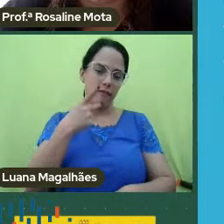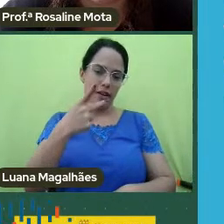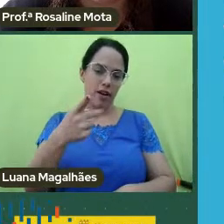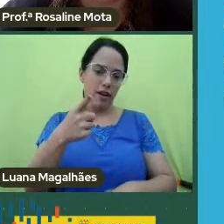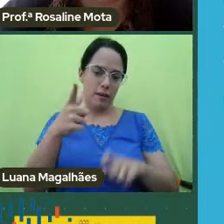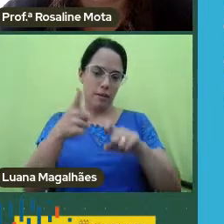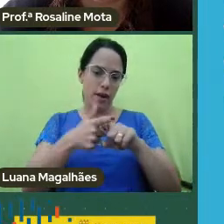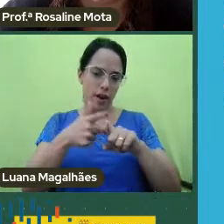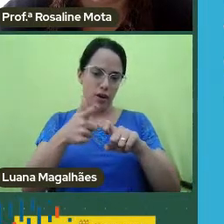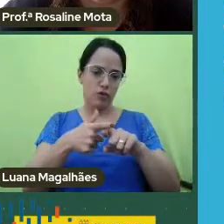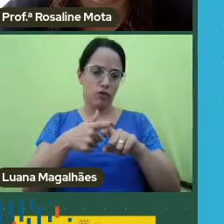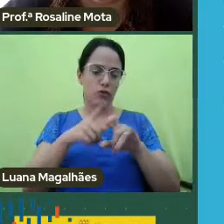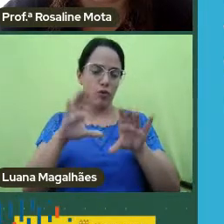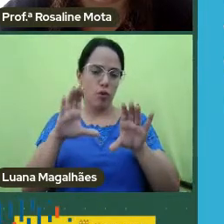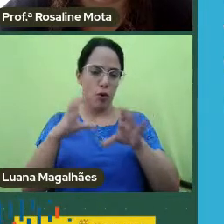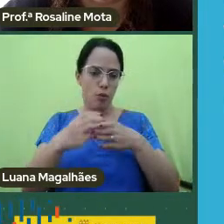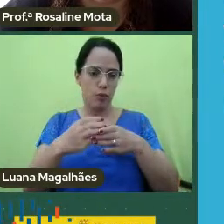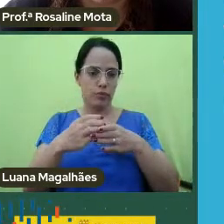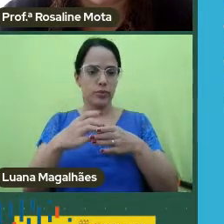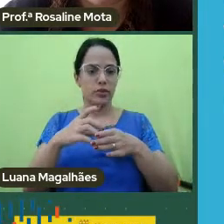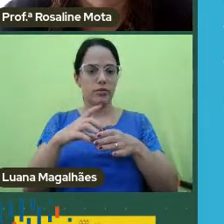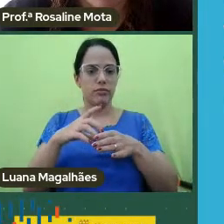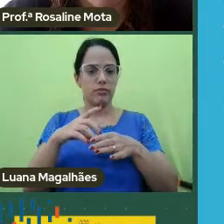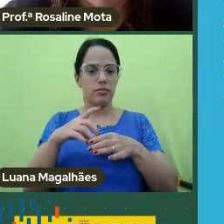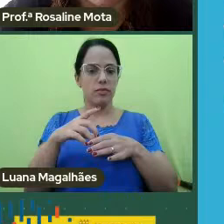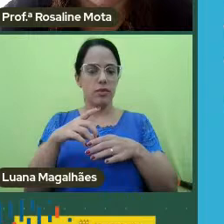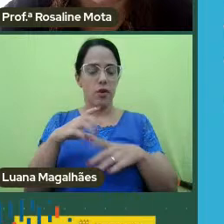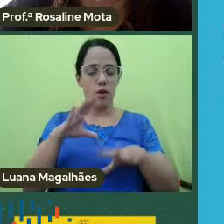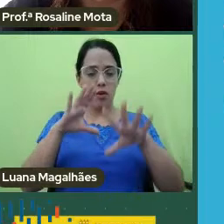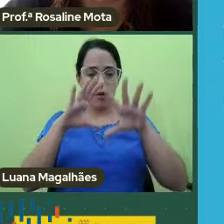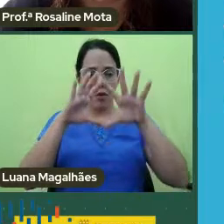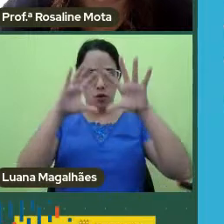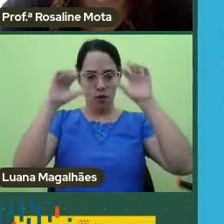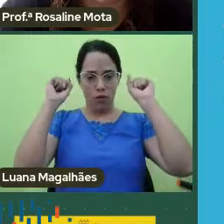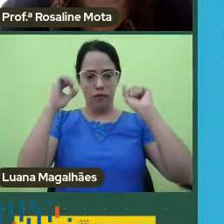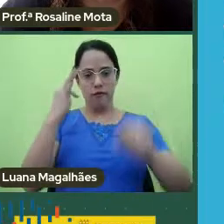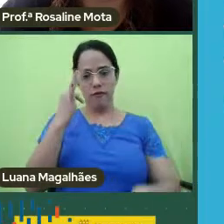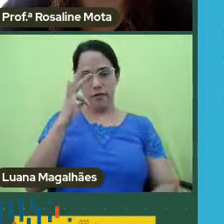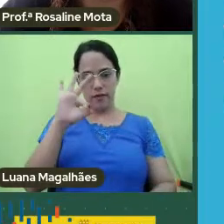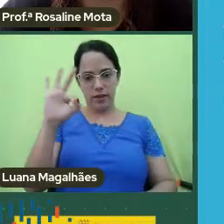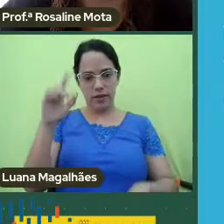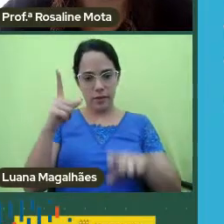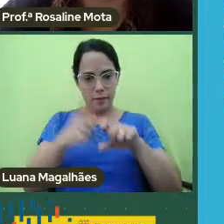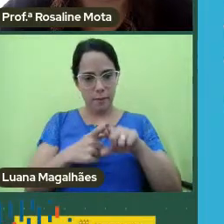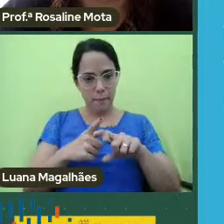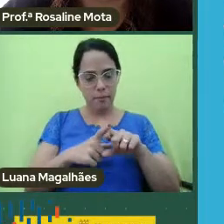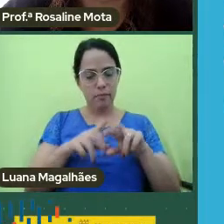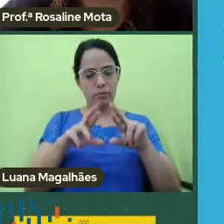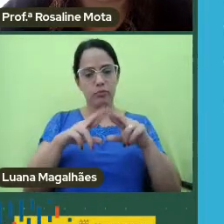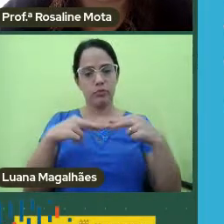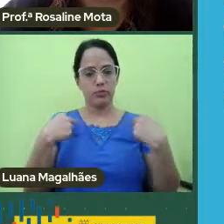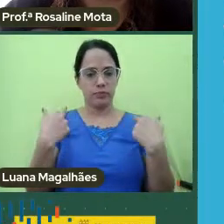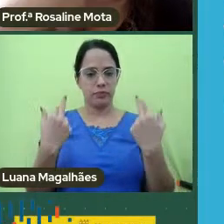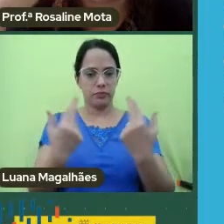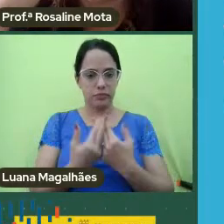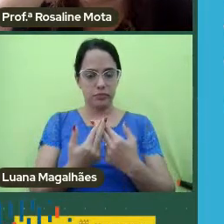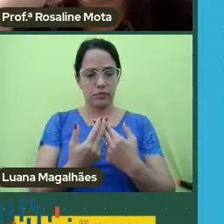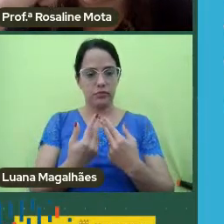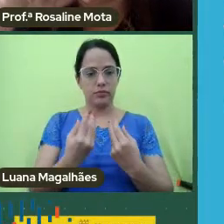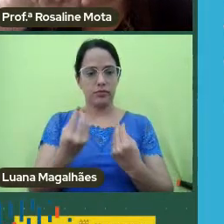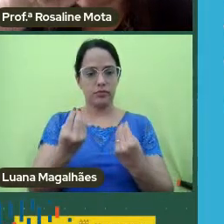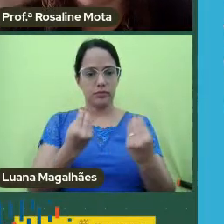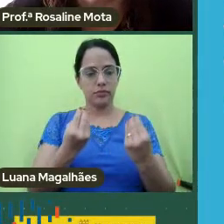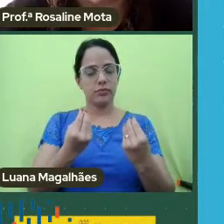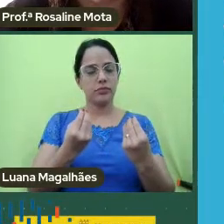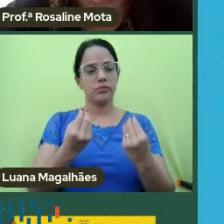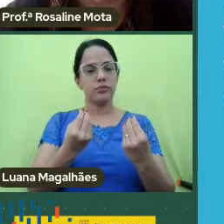criação dessas comissões de revisão de prontuários pelo Conselho Federal de Medicina. As reuniões, o funcionamento delas se dá